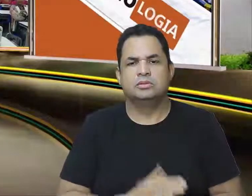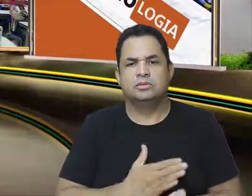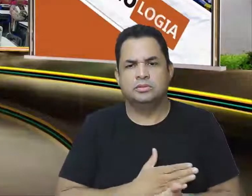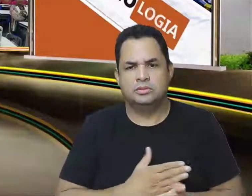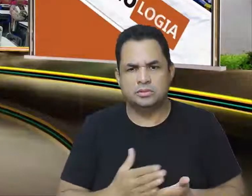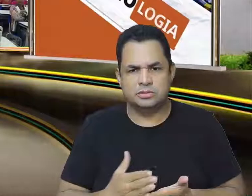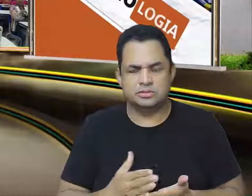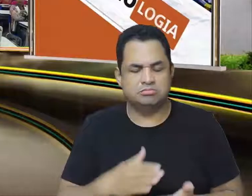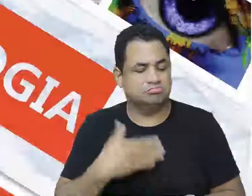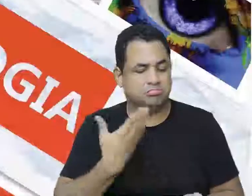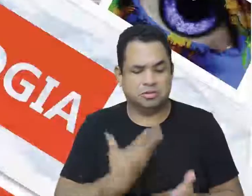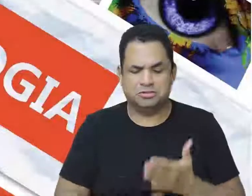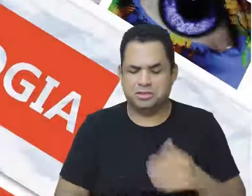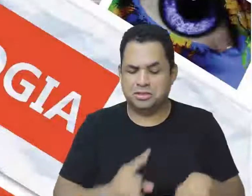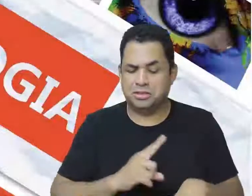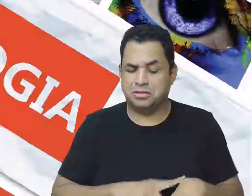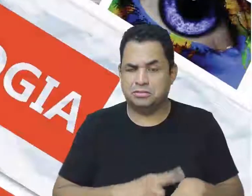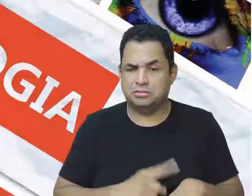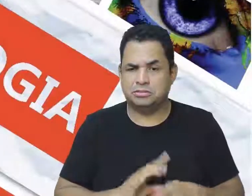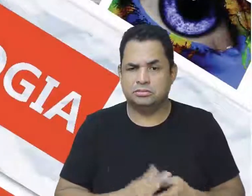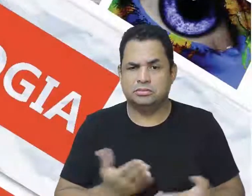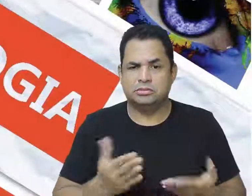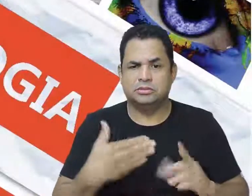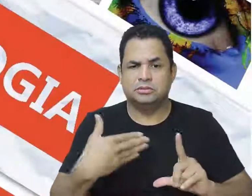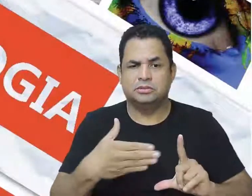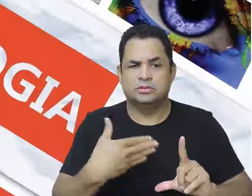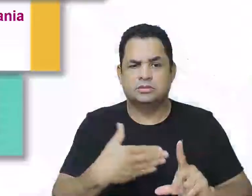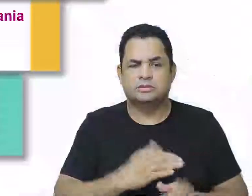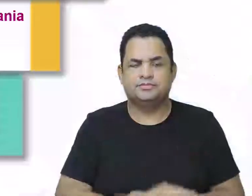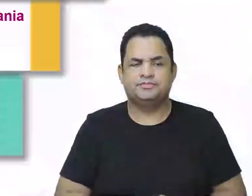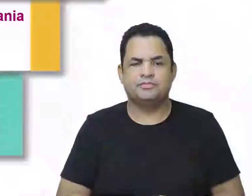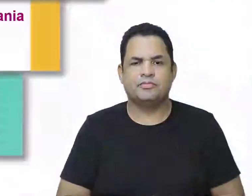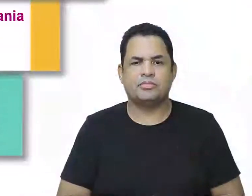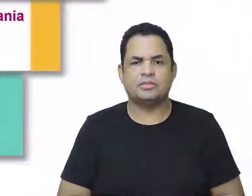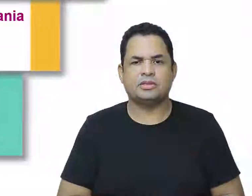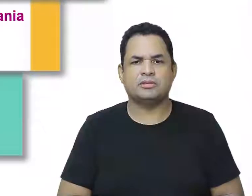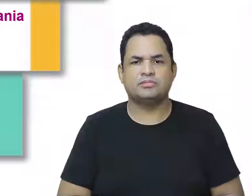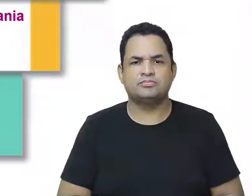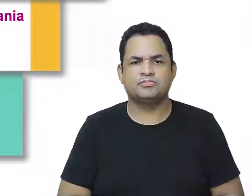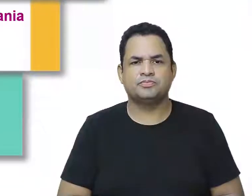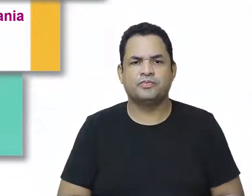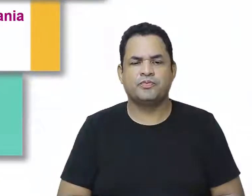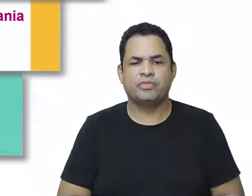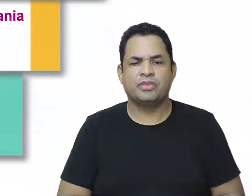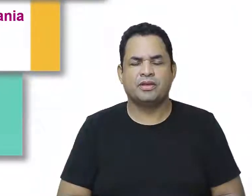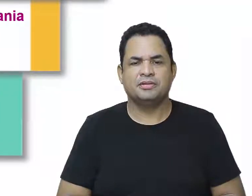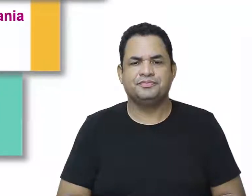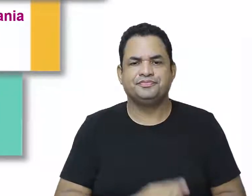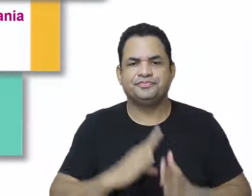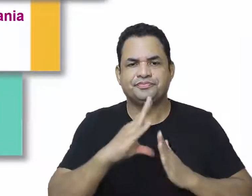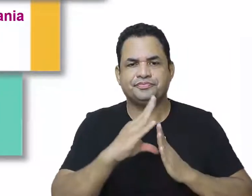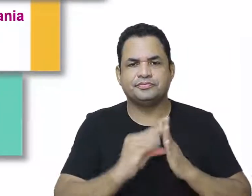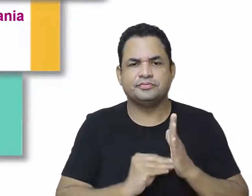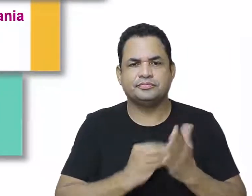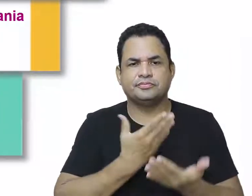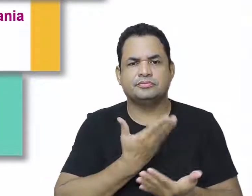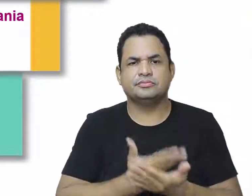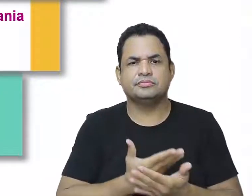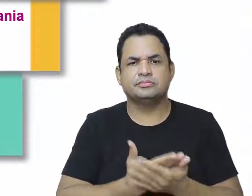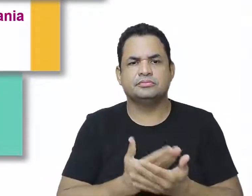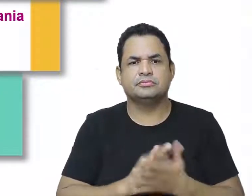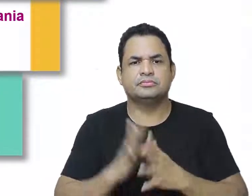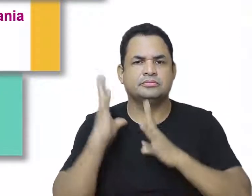sem perca de tempo. Vamos aqui para a nossa tela. Muito bem. Olha só o conteúdo da nossa aula, pessoal, de revisão